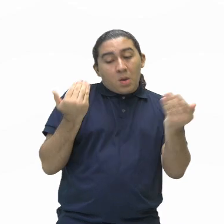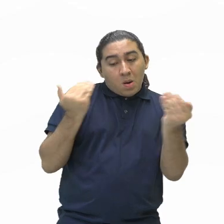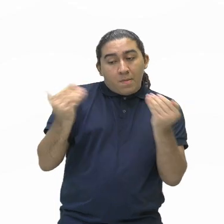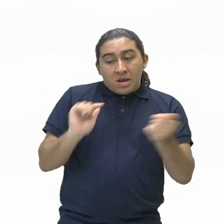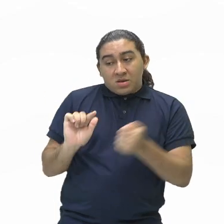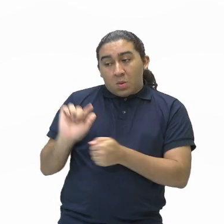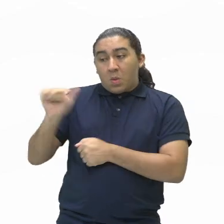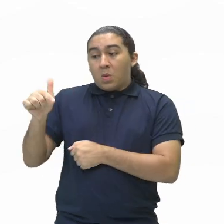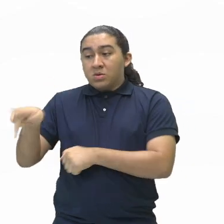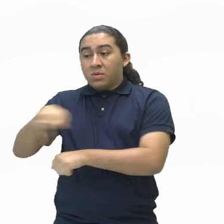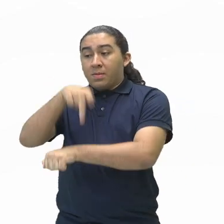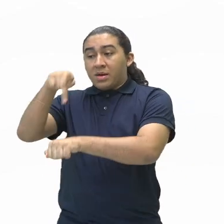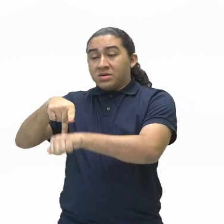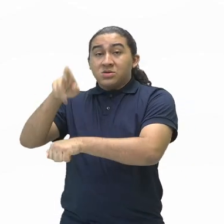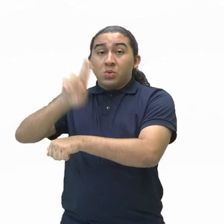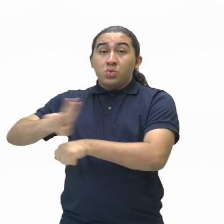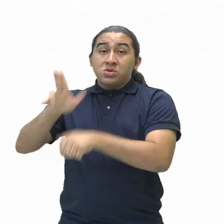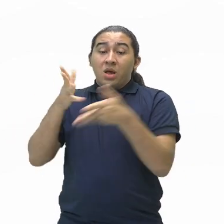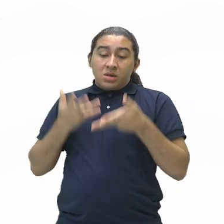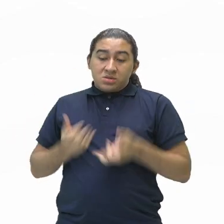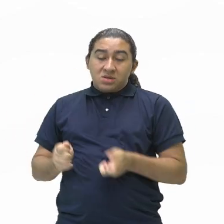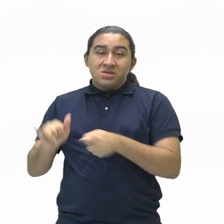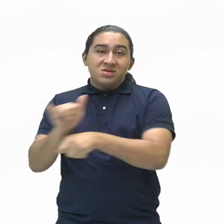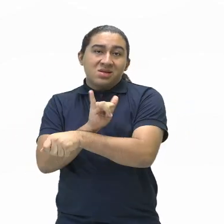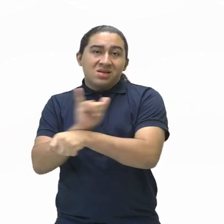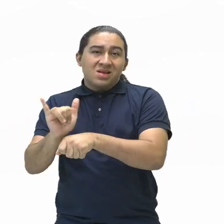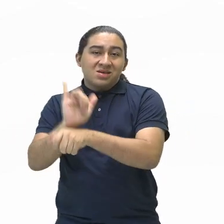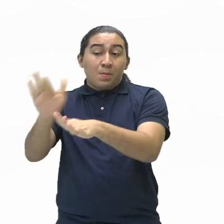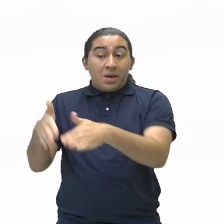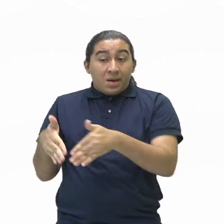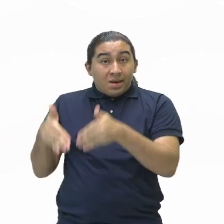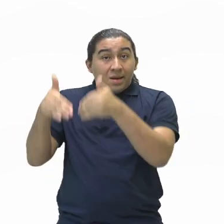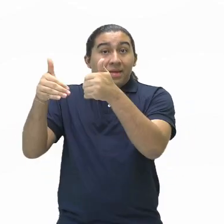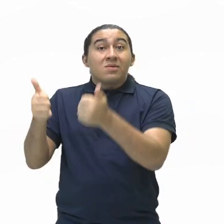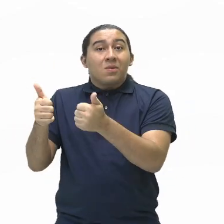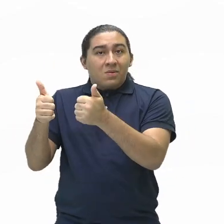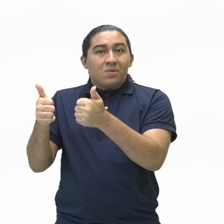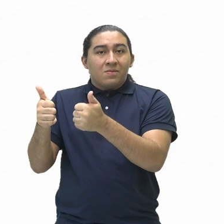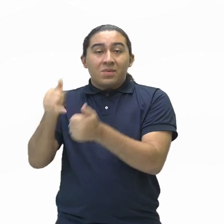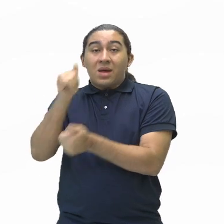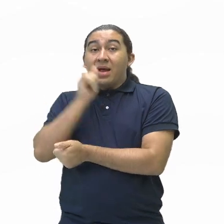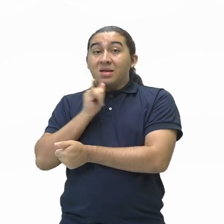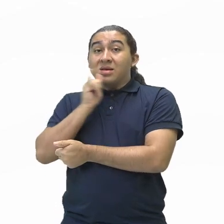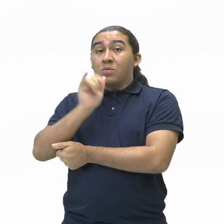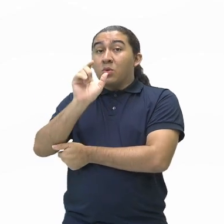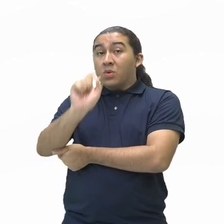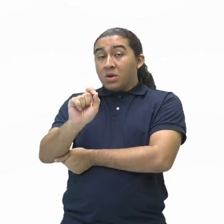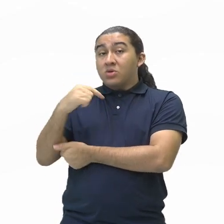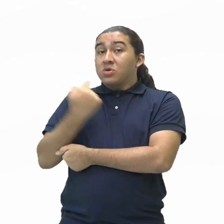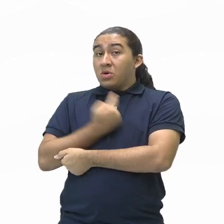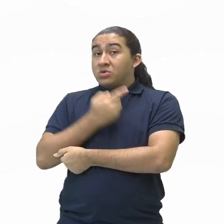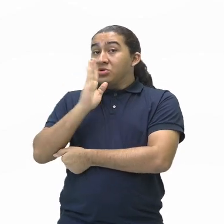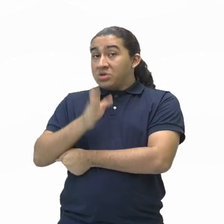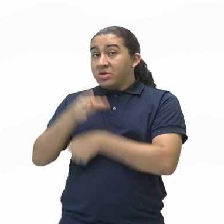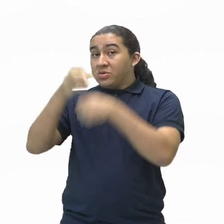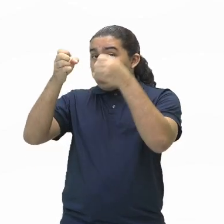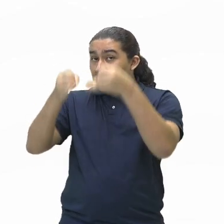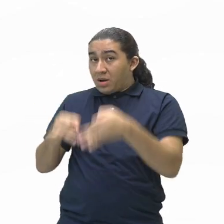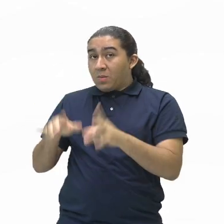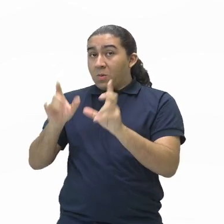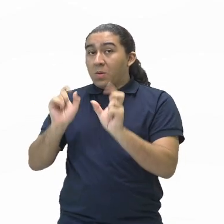colônias caribenhas adotaram métodos mais eficientes. Um exemplo é aquele que nós já comentamos,